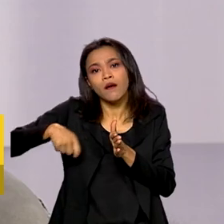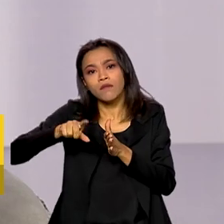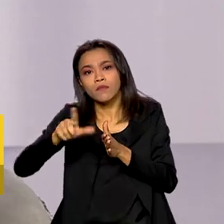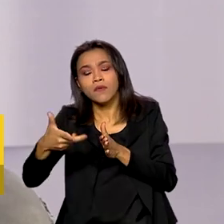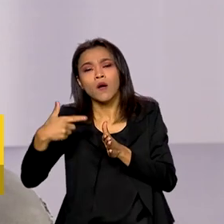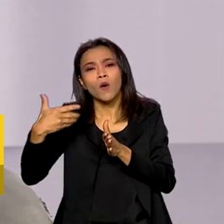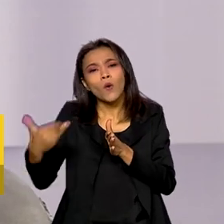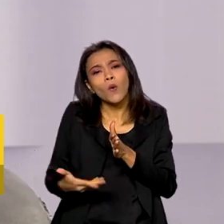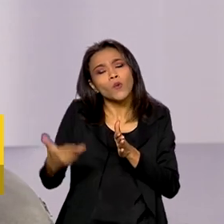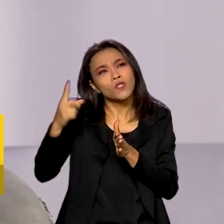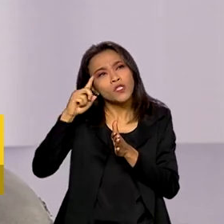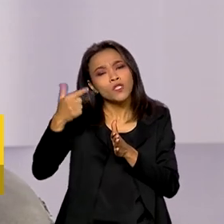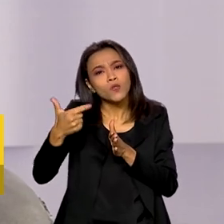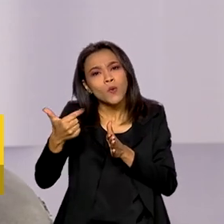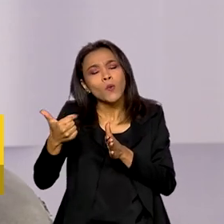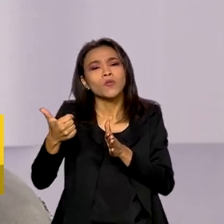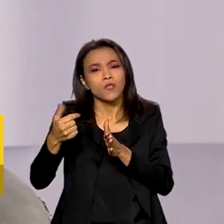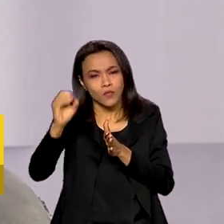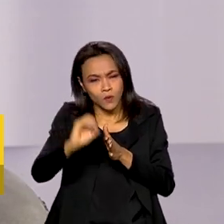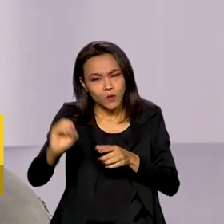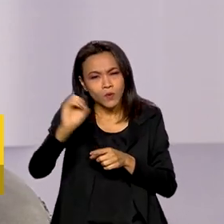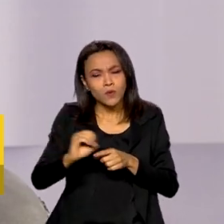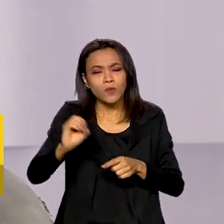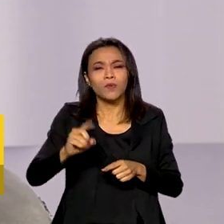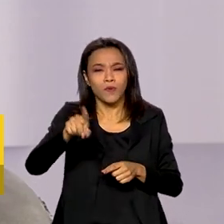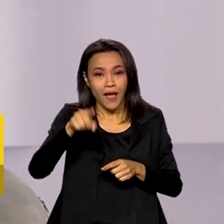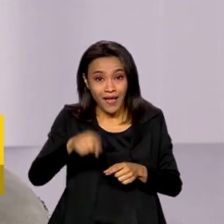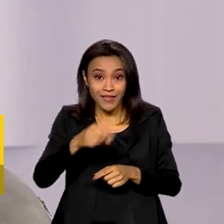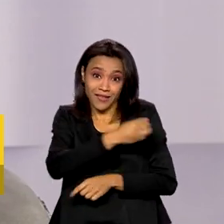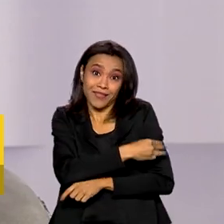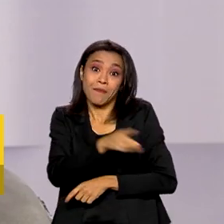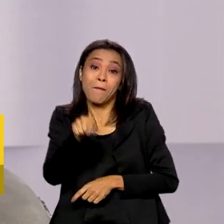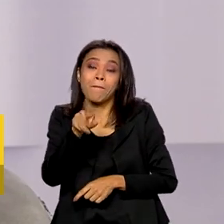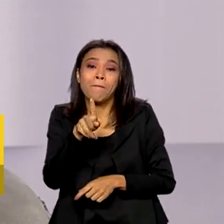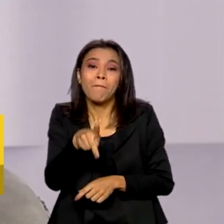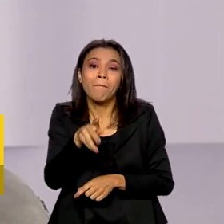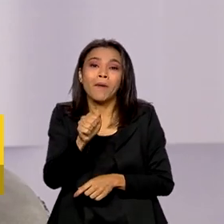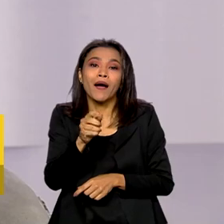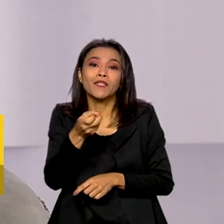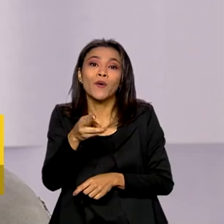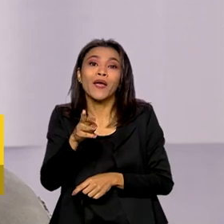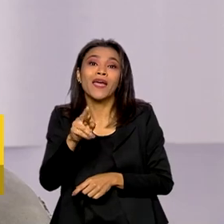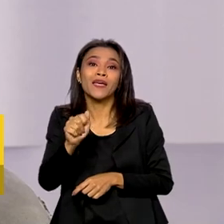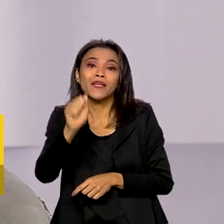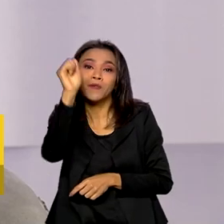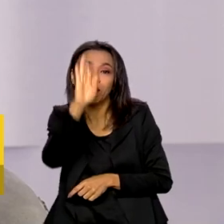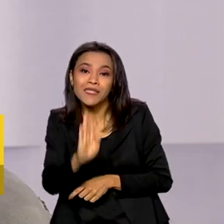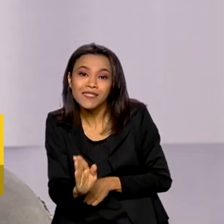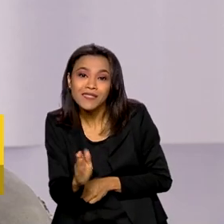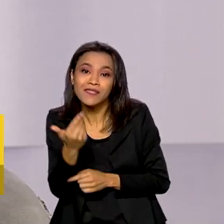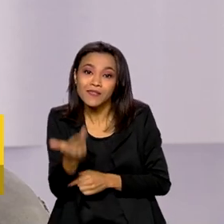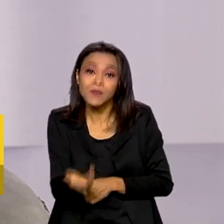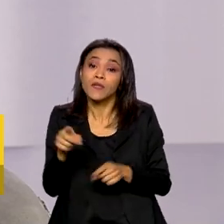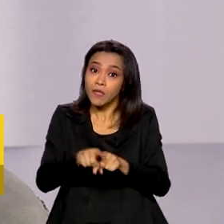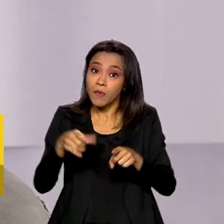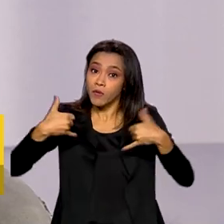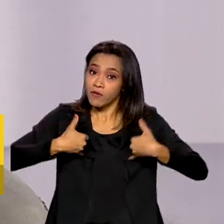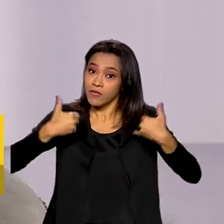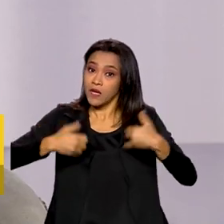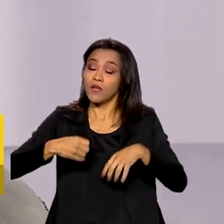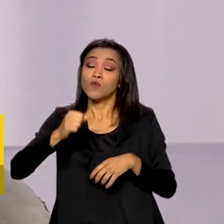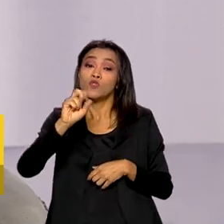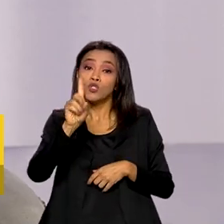a gente recorda como o dia de Nossa Senhora Aparecida, padroeira do Brasil, e dia das crianças. Mas é também o aniversário de Pedro I. E